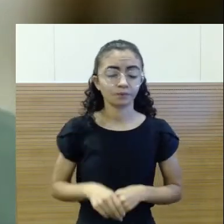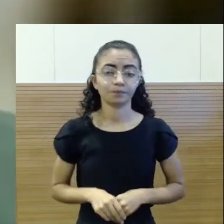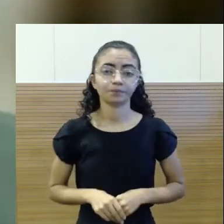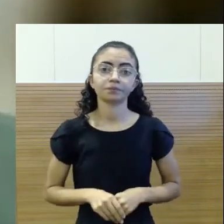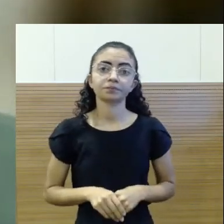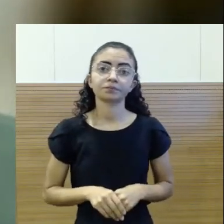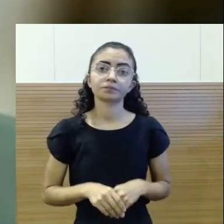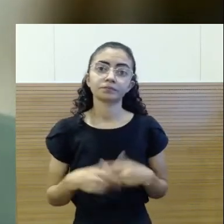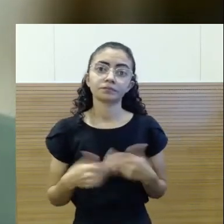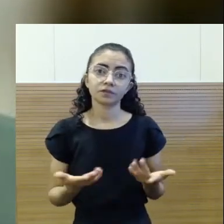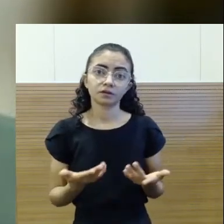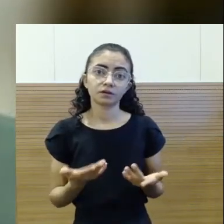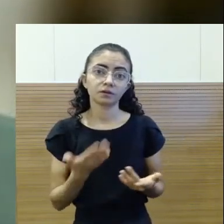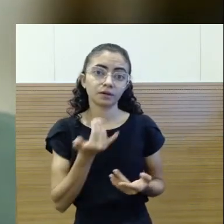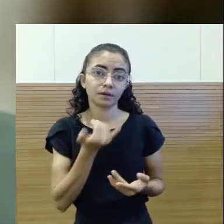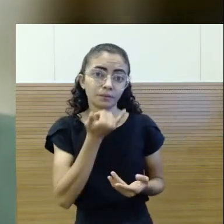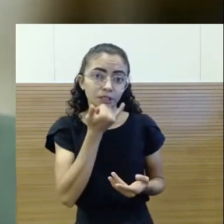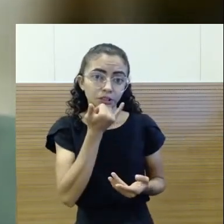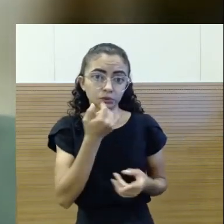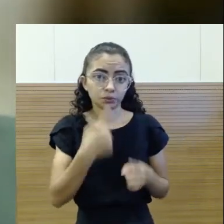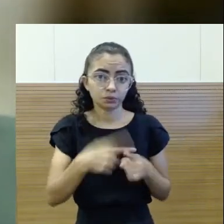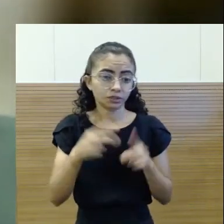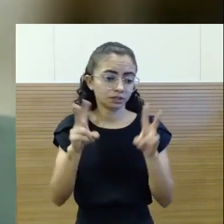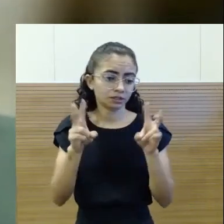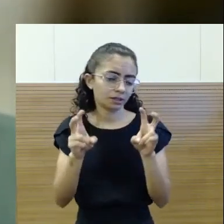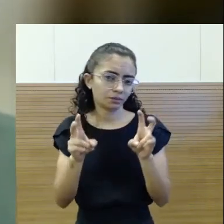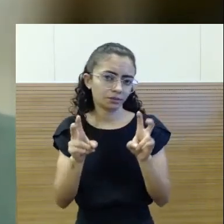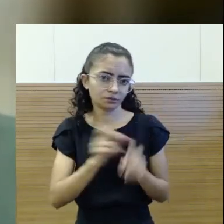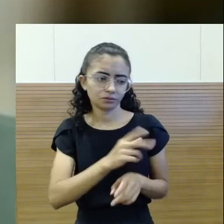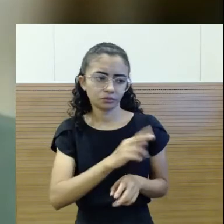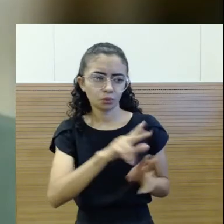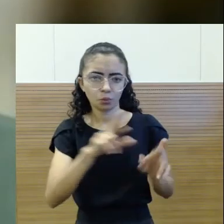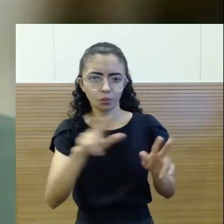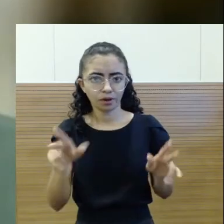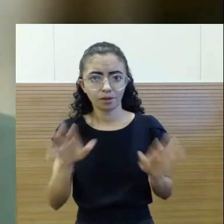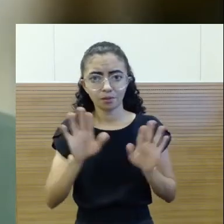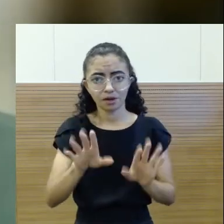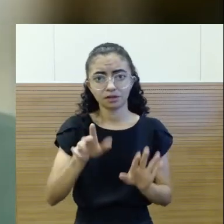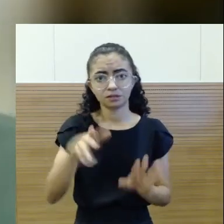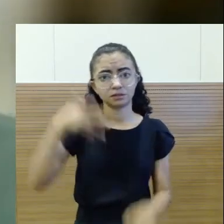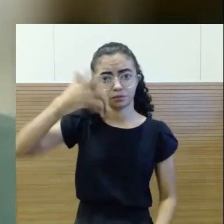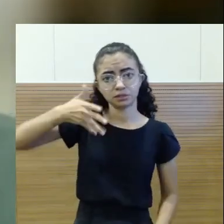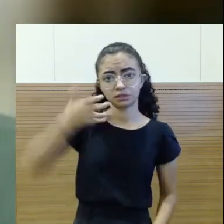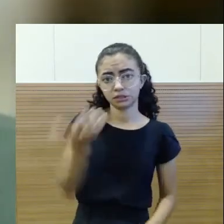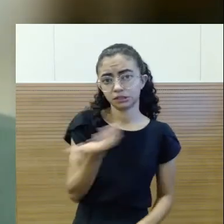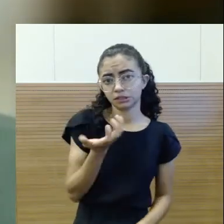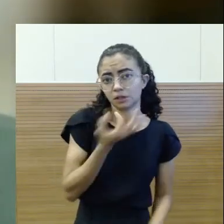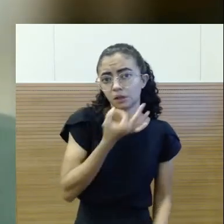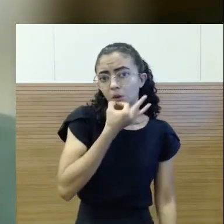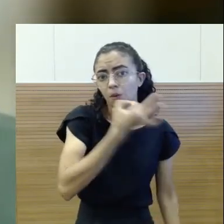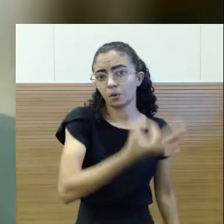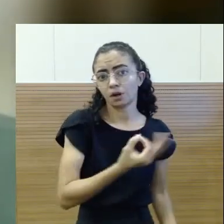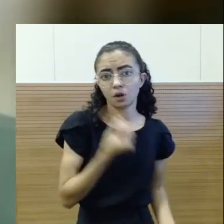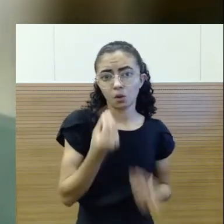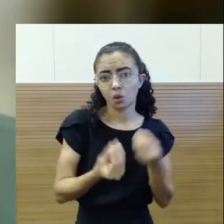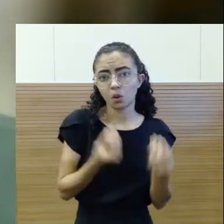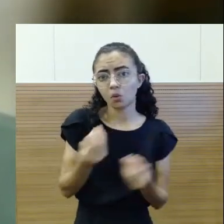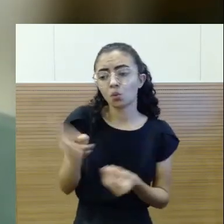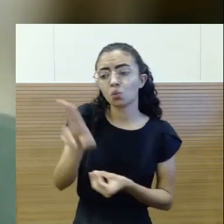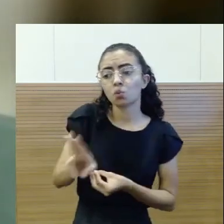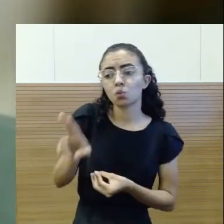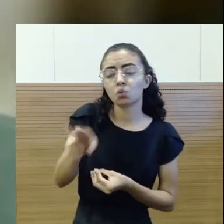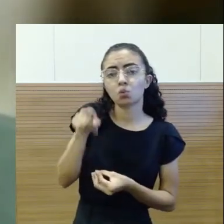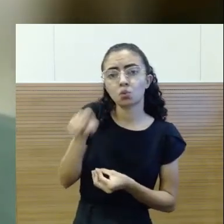apresentação das pessoas que estão aqui, mas se algum dos painelistas quiserem comentar o impacto, né, da produção de